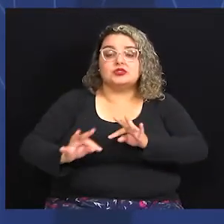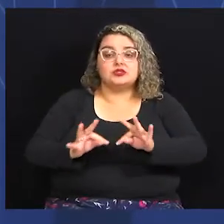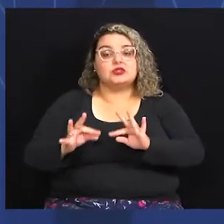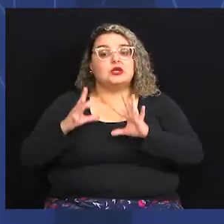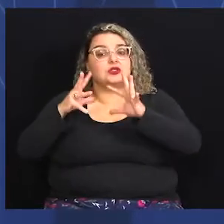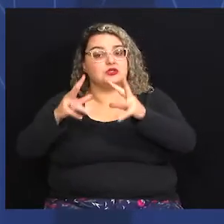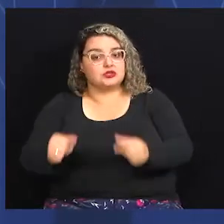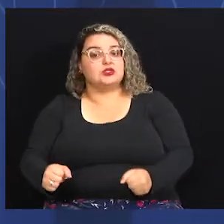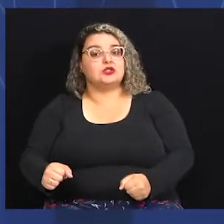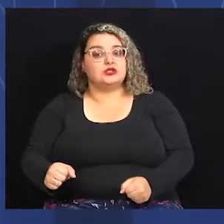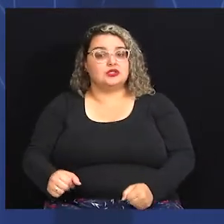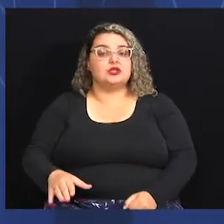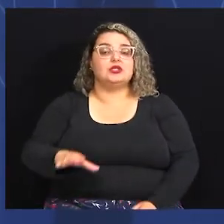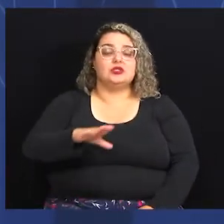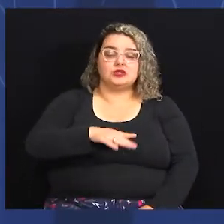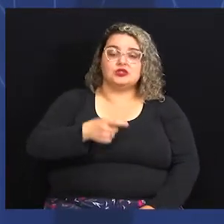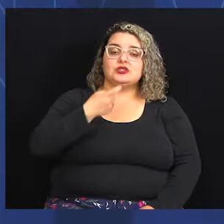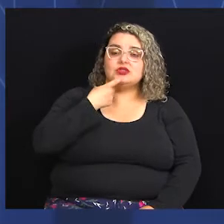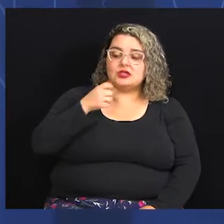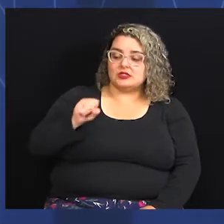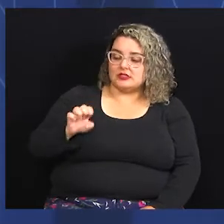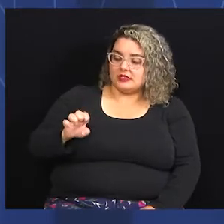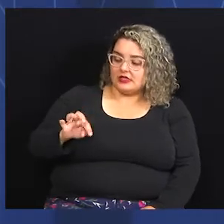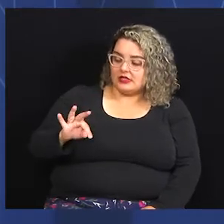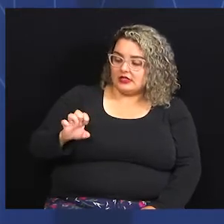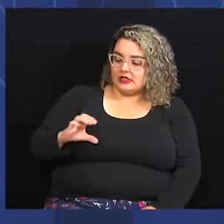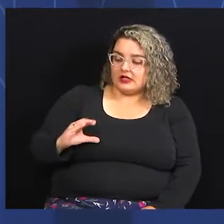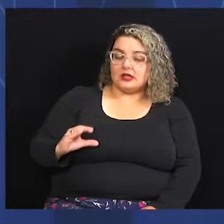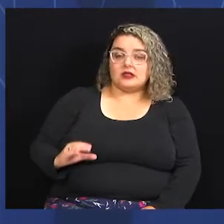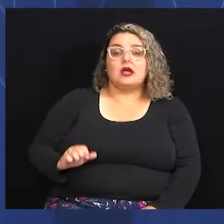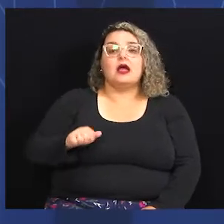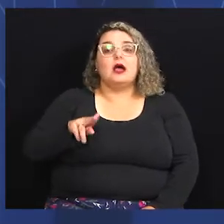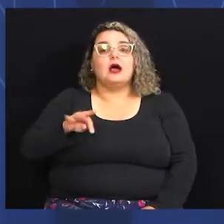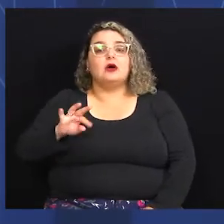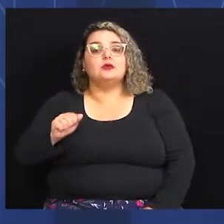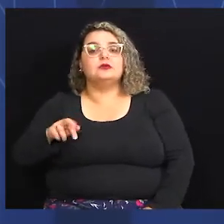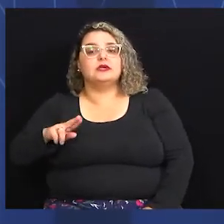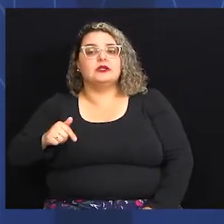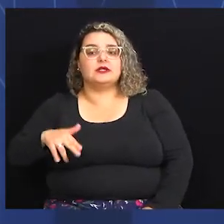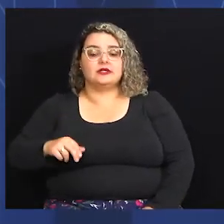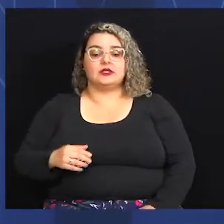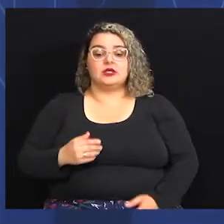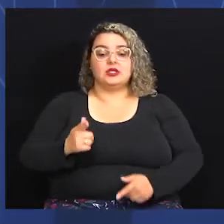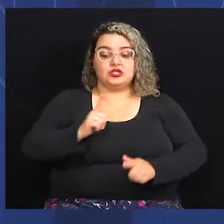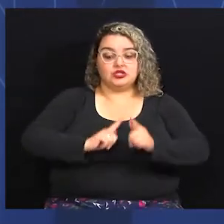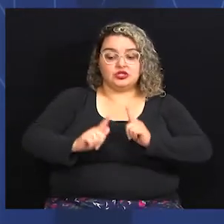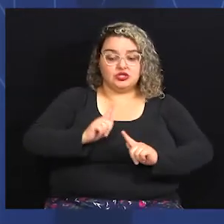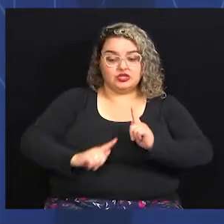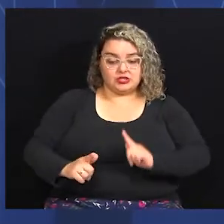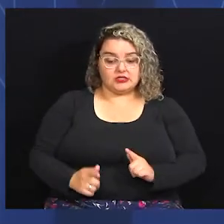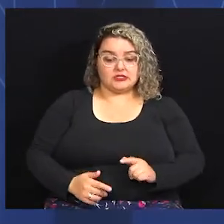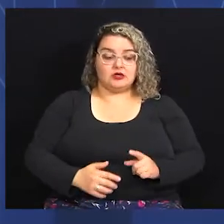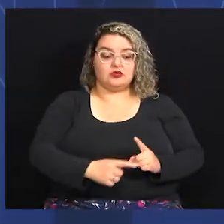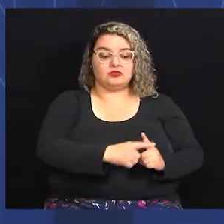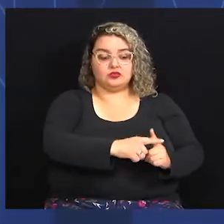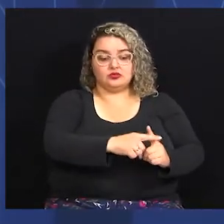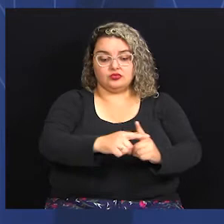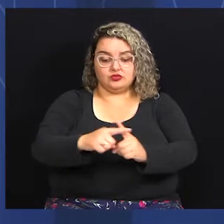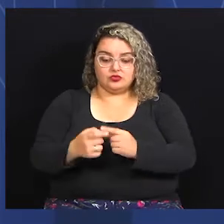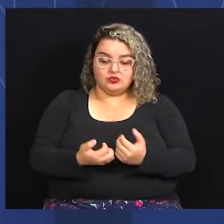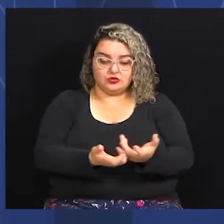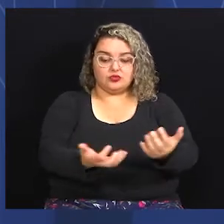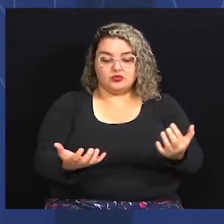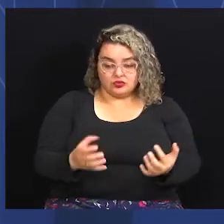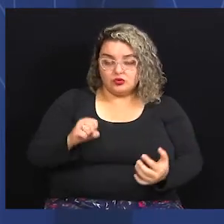técnicos Gerais de Campinas a CETEC autarquia responsável pela gestão do cemitérios municipais da Saudade de